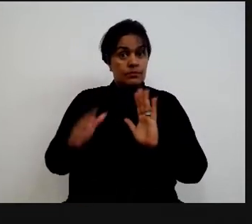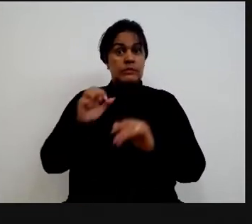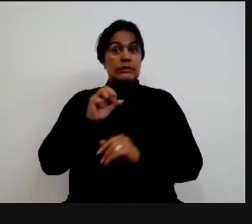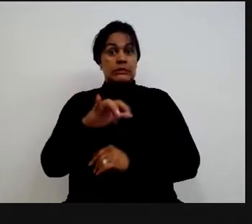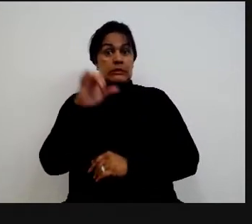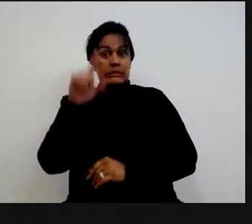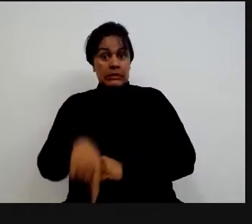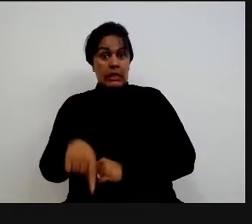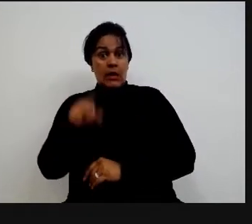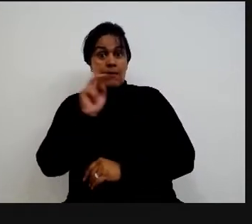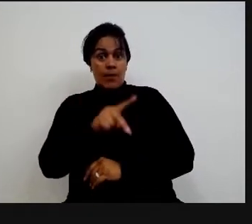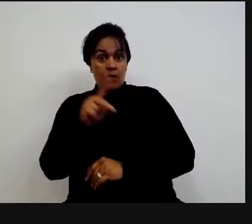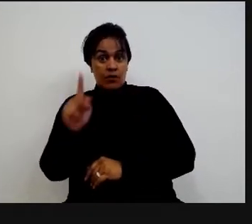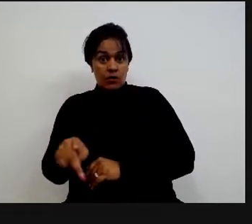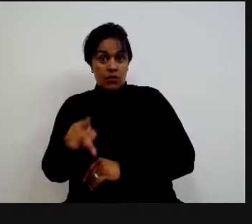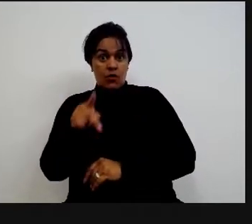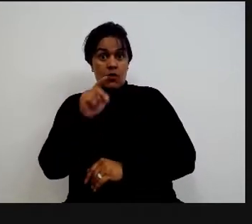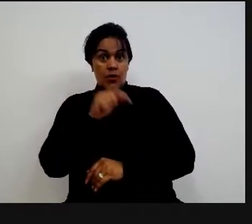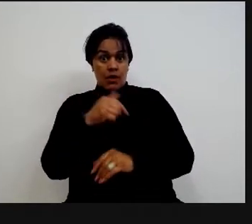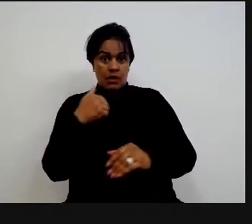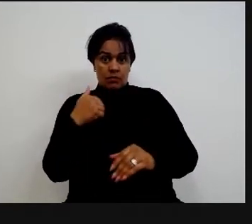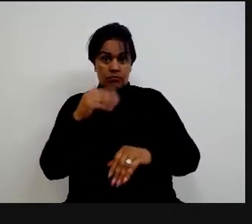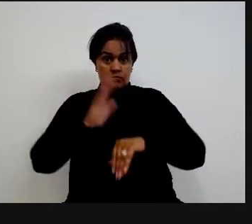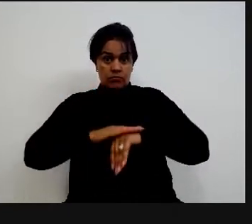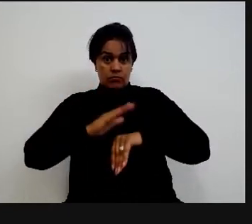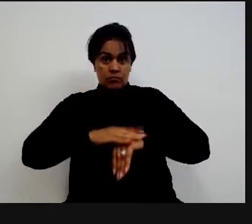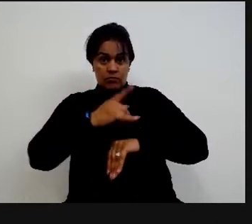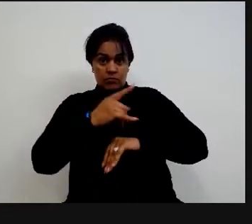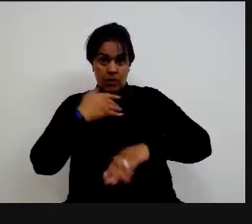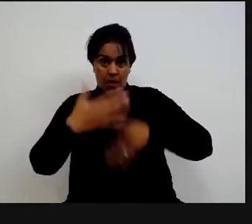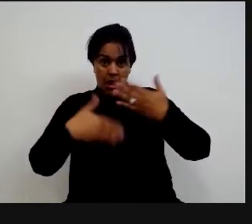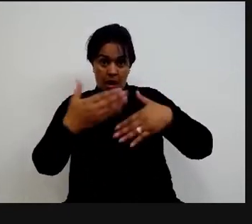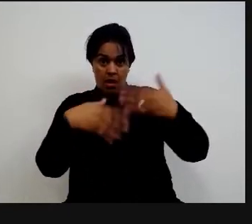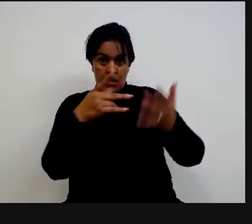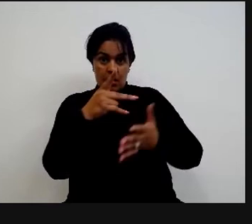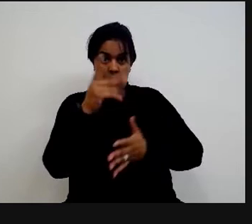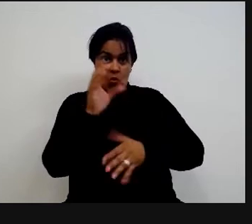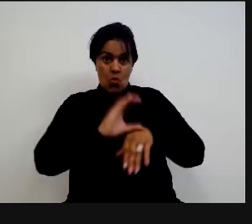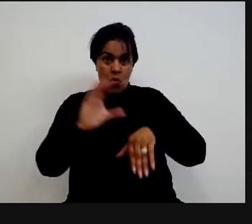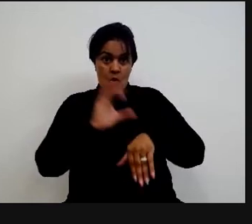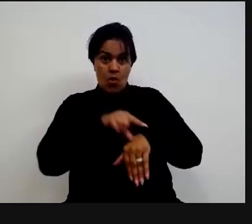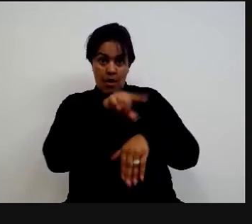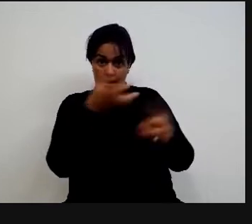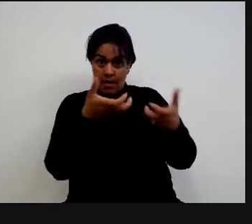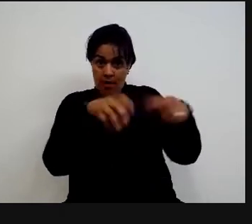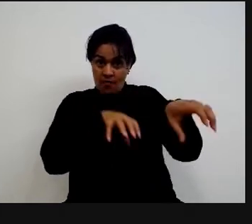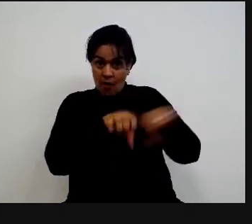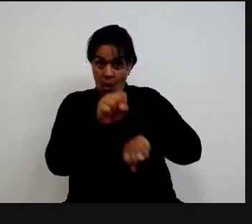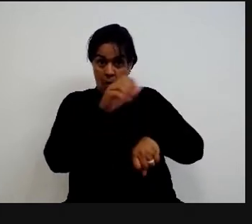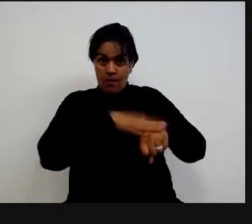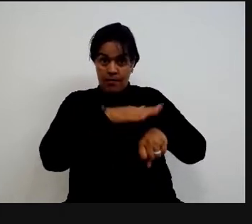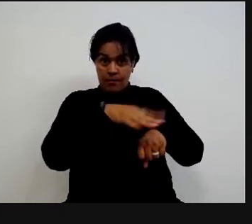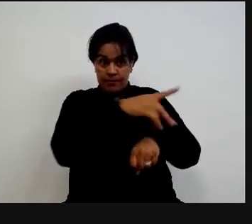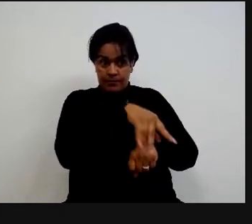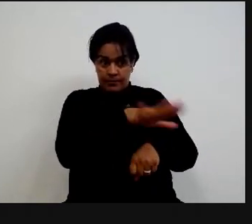professor mesmo que desenvolveu o curso, e ele topa agora fazer a formação dos novos docentes, então ele entra em